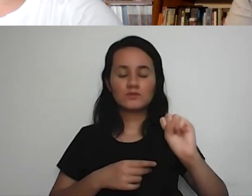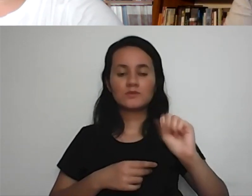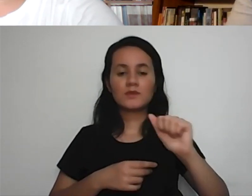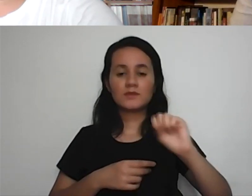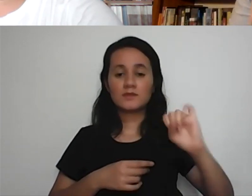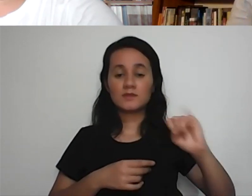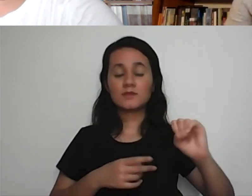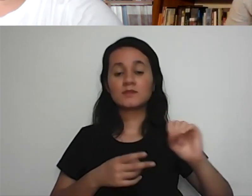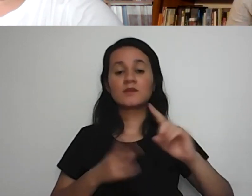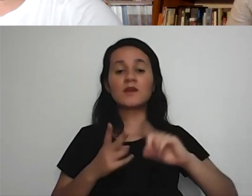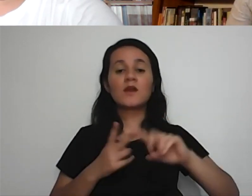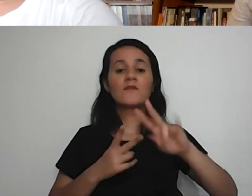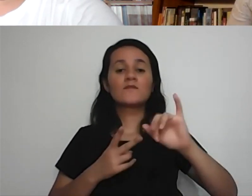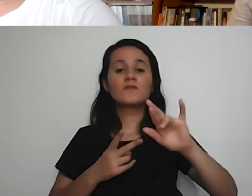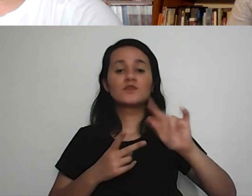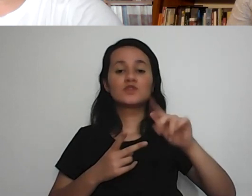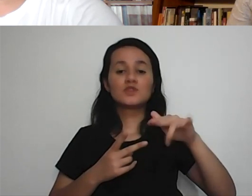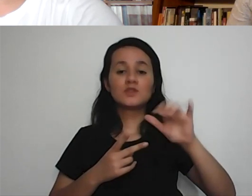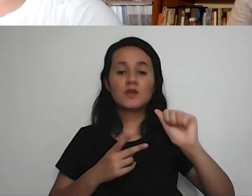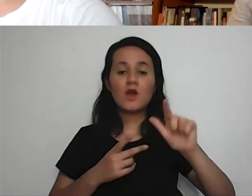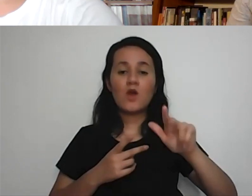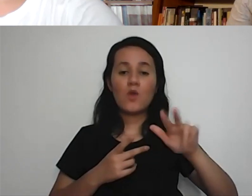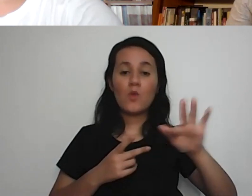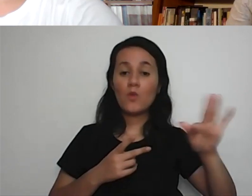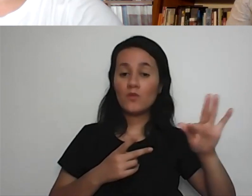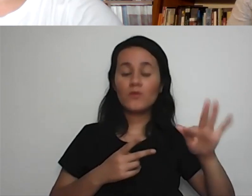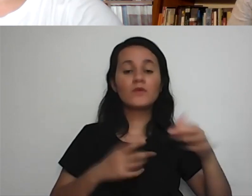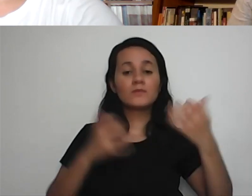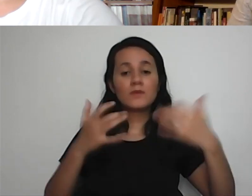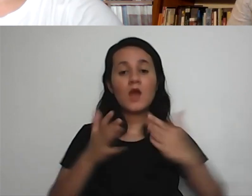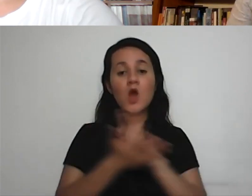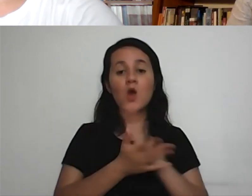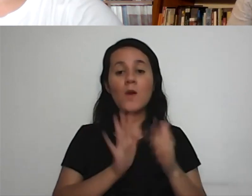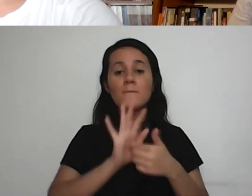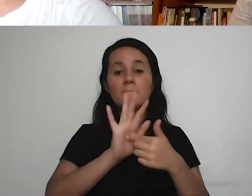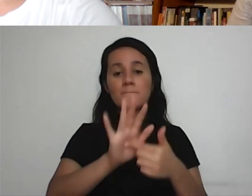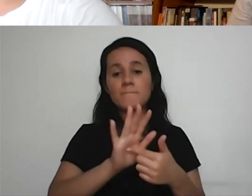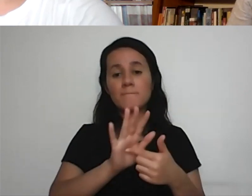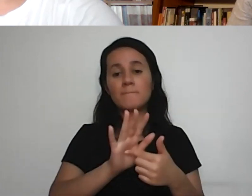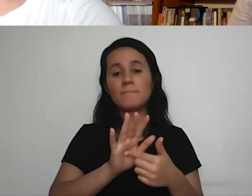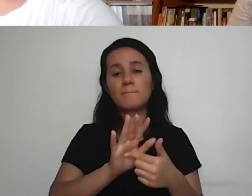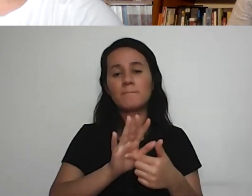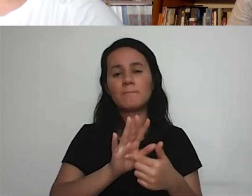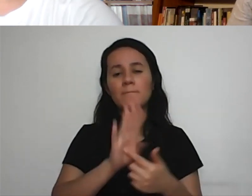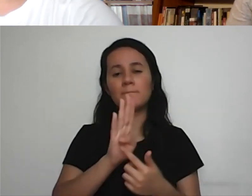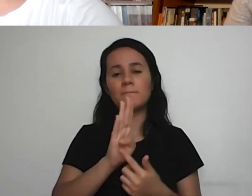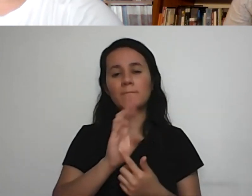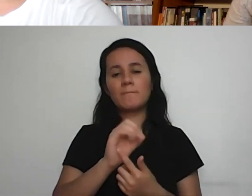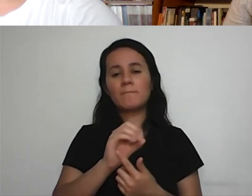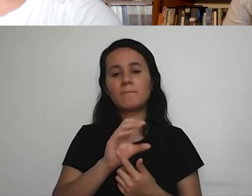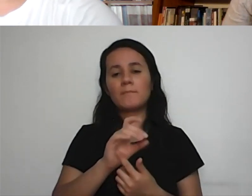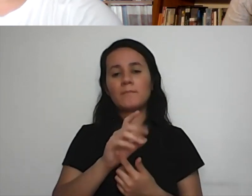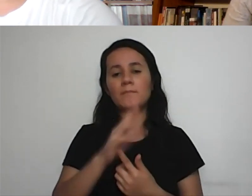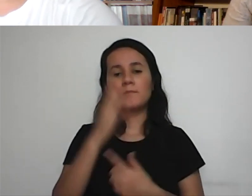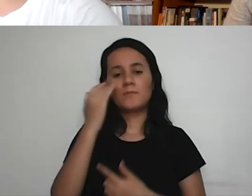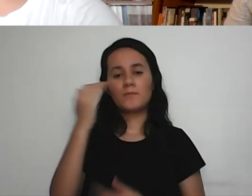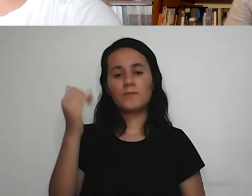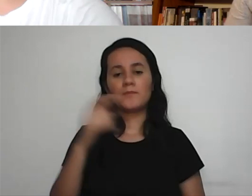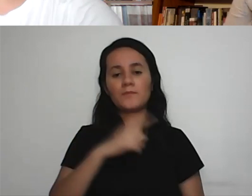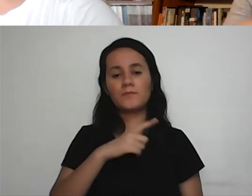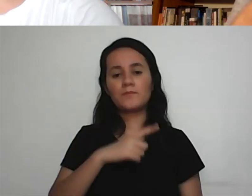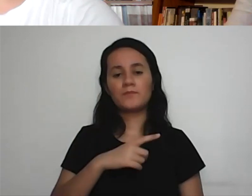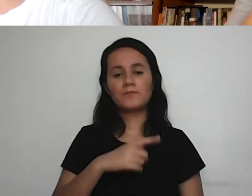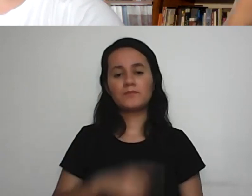né? E todos os livros deles são apresentados por algum booktuber, né? De sucesso. Então, acho que